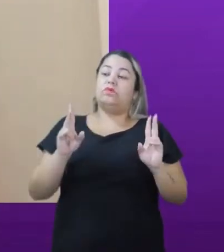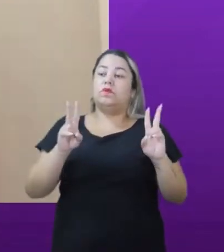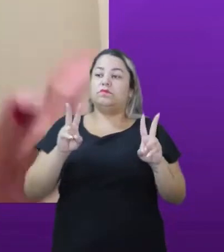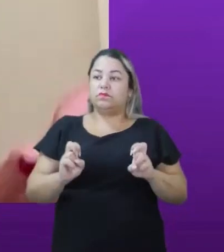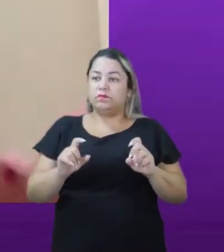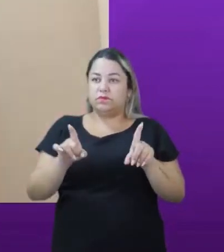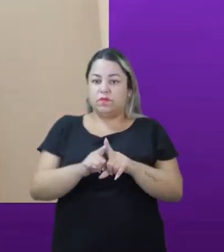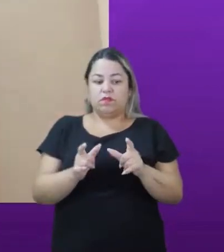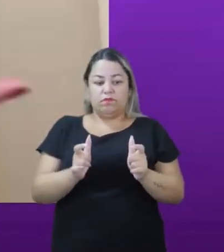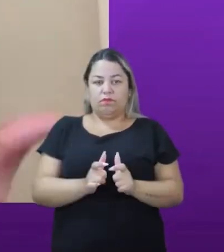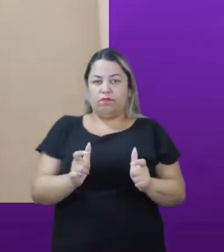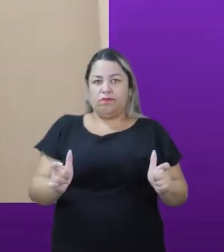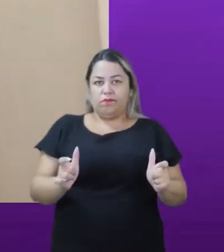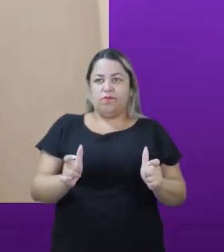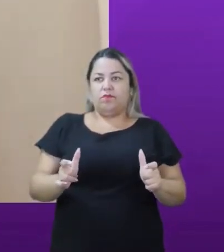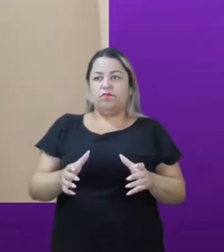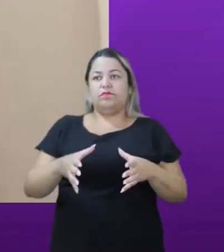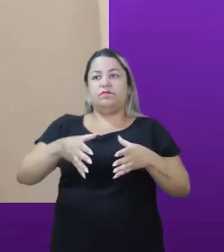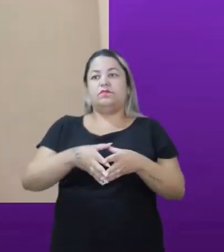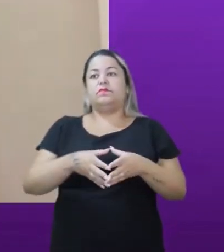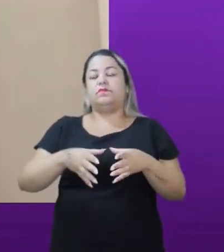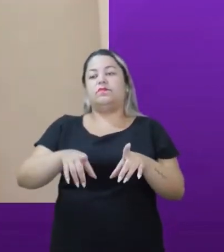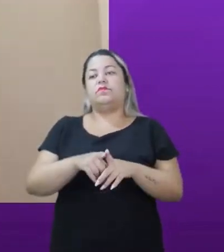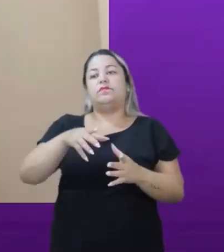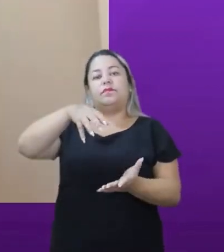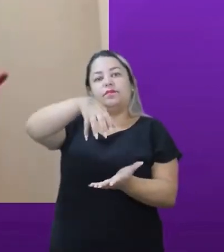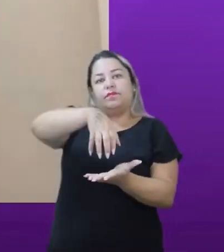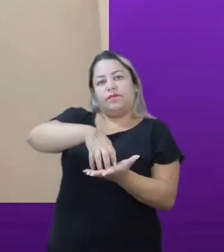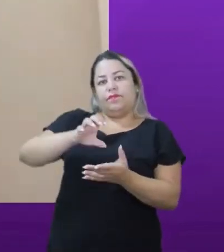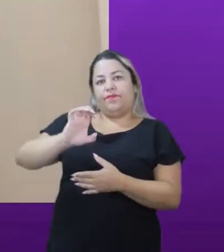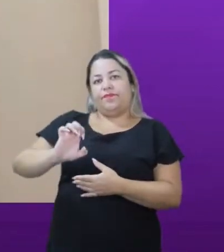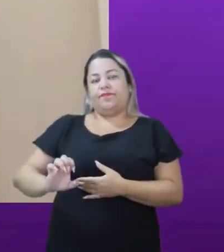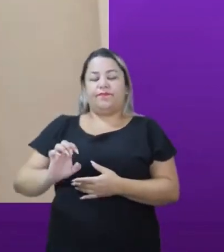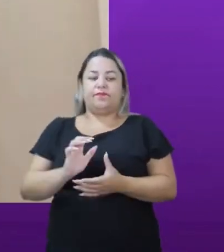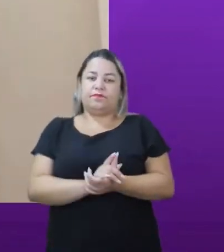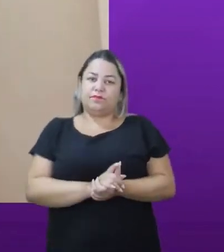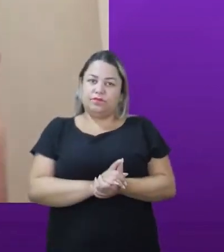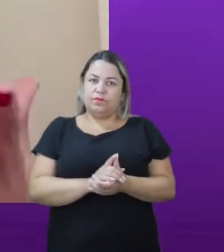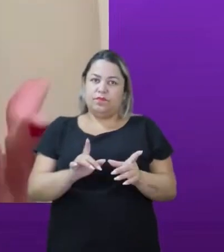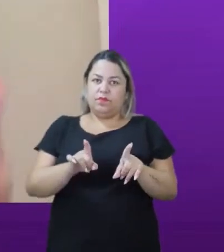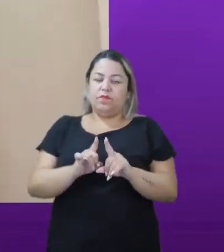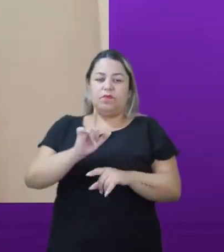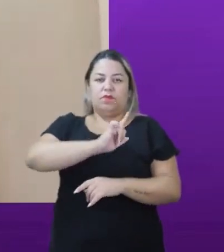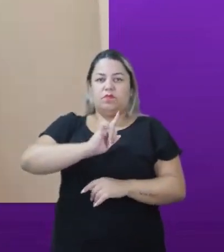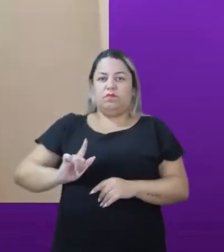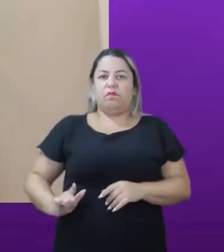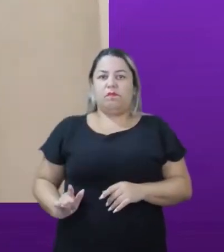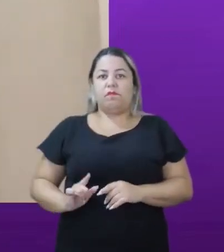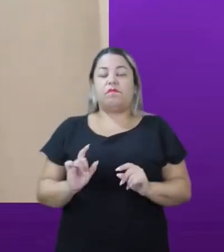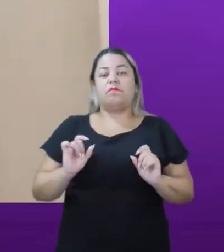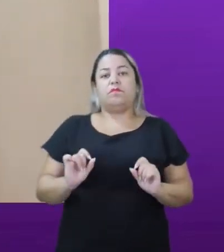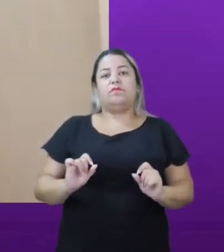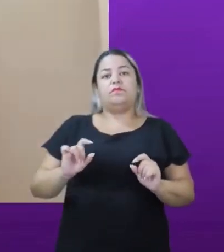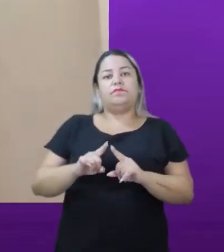da Frente Ampla, uma composição para além dos setores, né, da esquerda, do campo progressista no governo, e que, né,